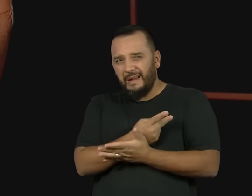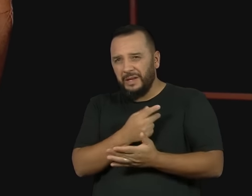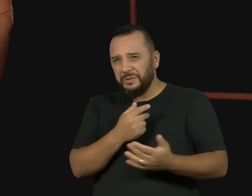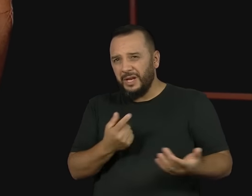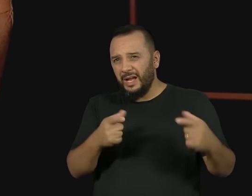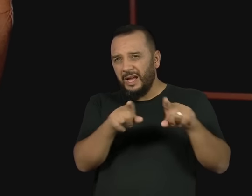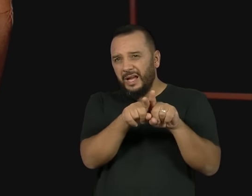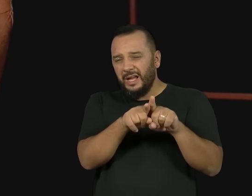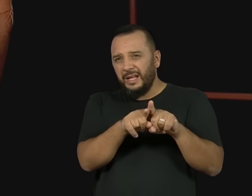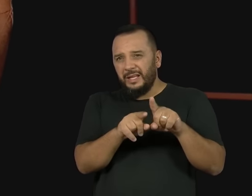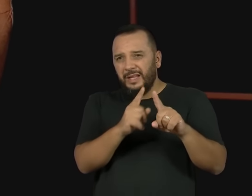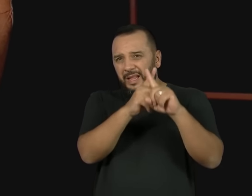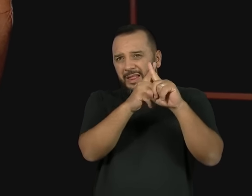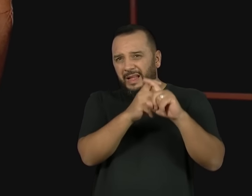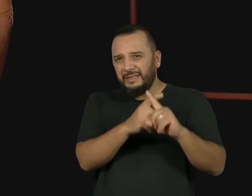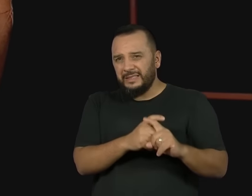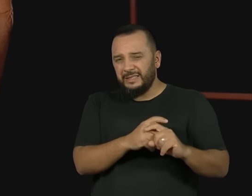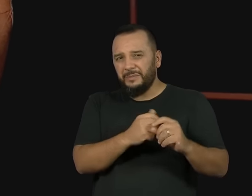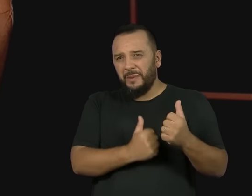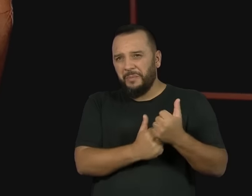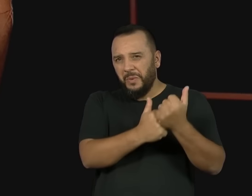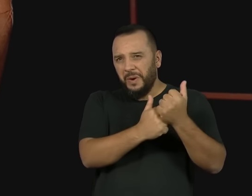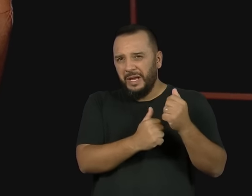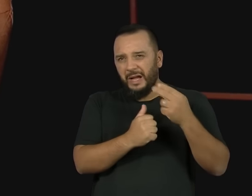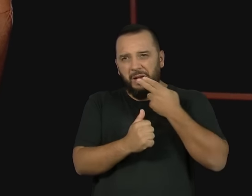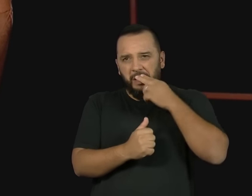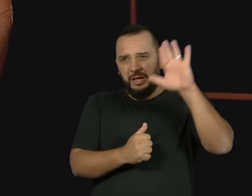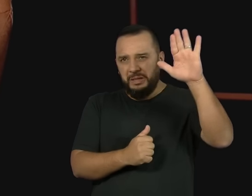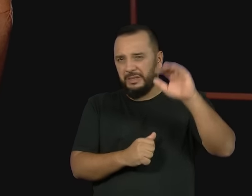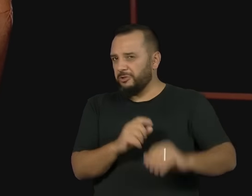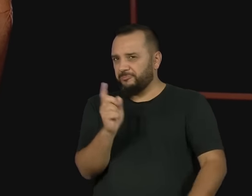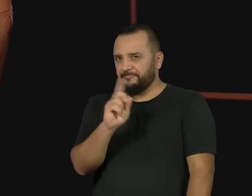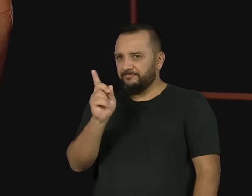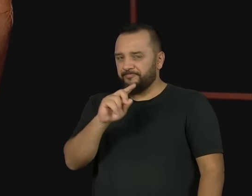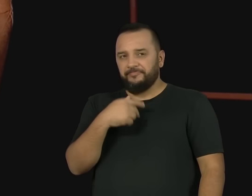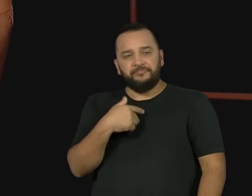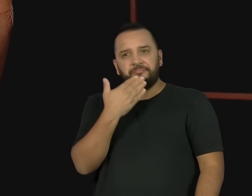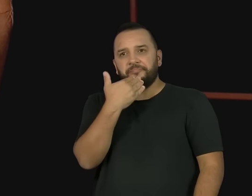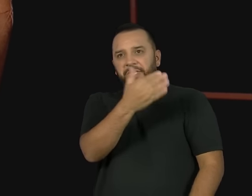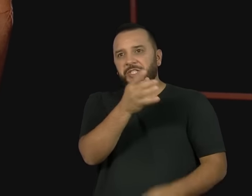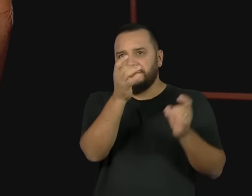demitiu. E aí o que aconteceu foi, eles se